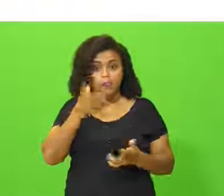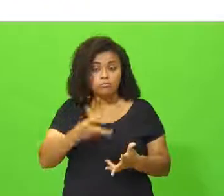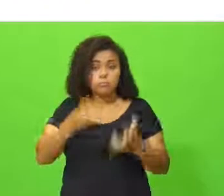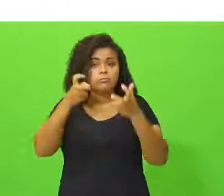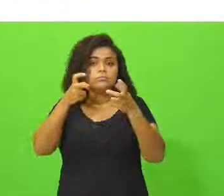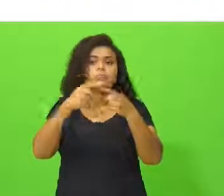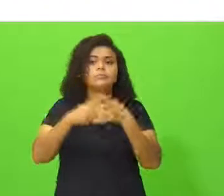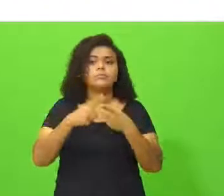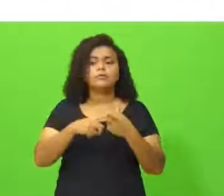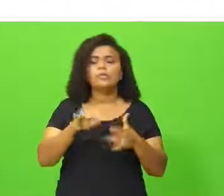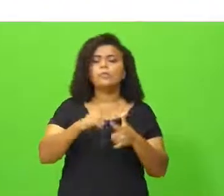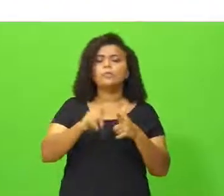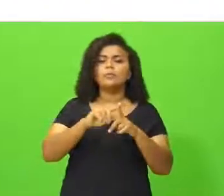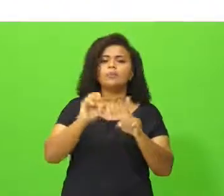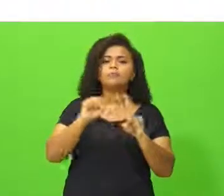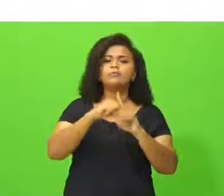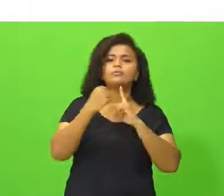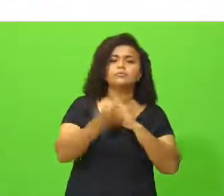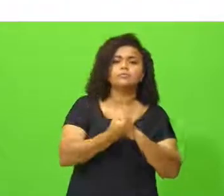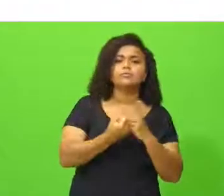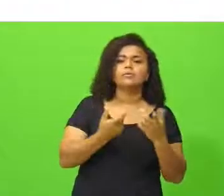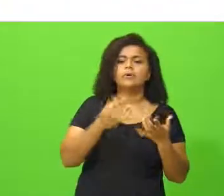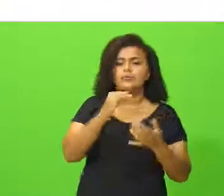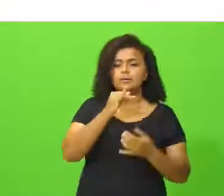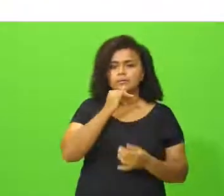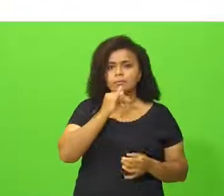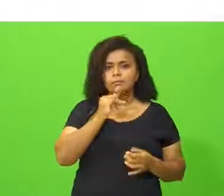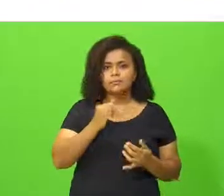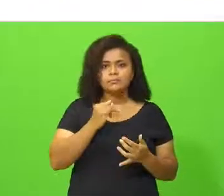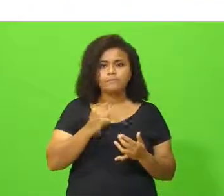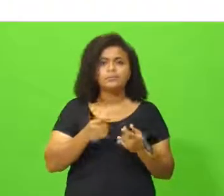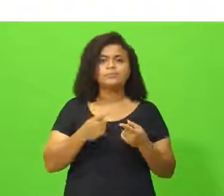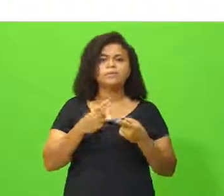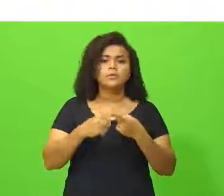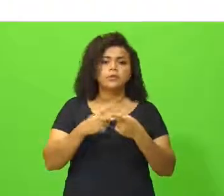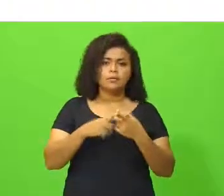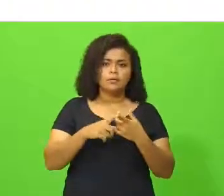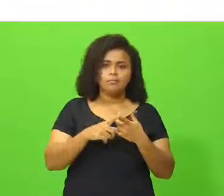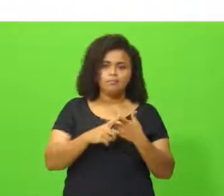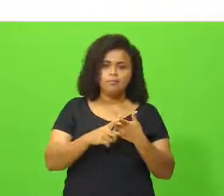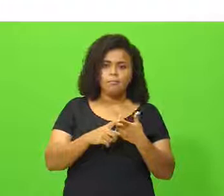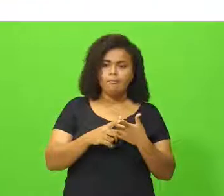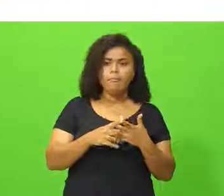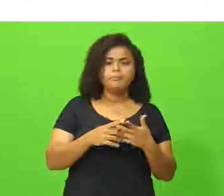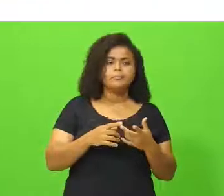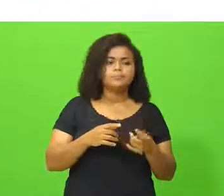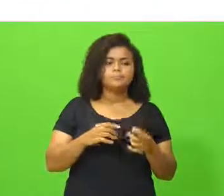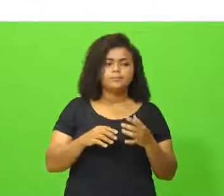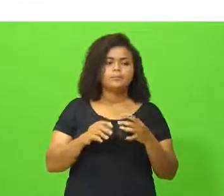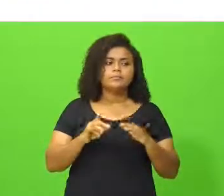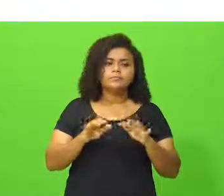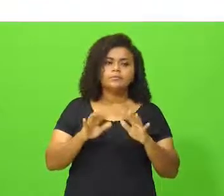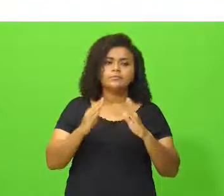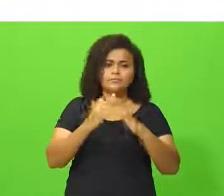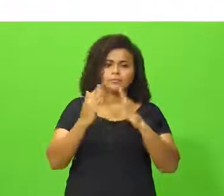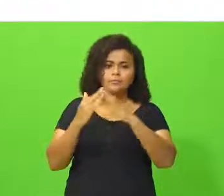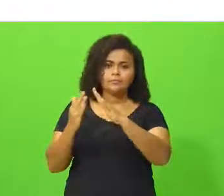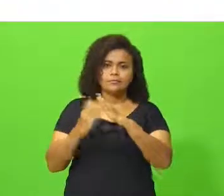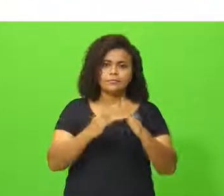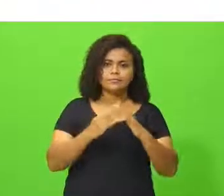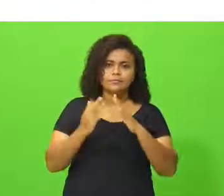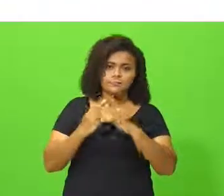essa questão social, principalmente, como a favelização existente nos grandes centros urbanos, né? E o uso de